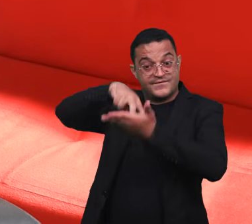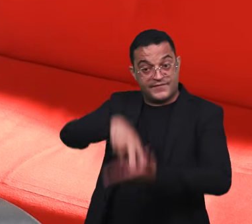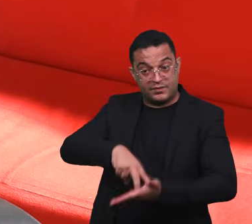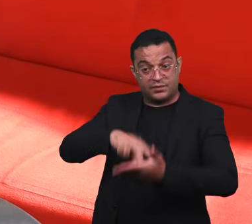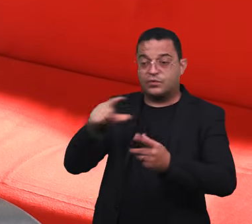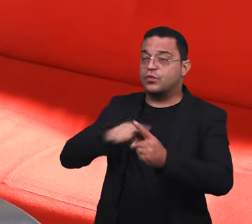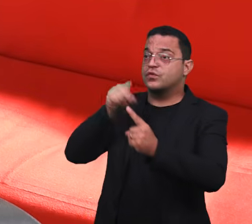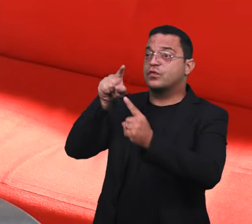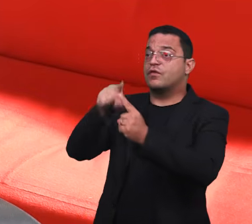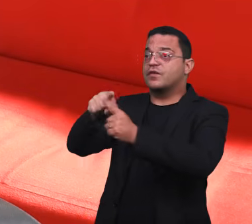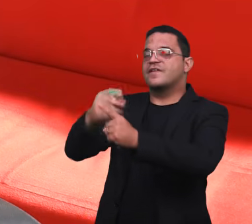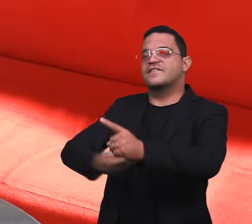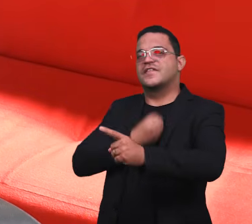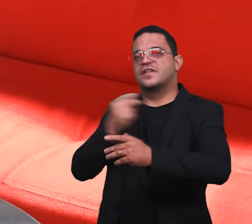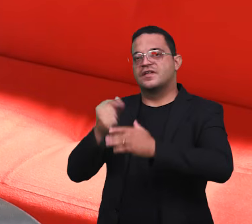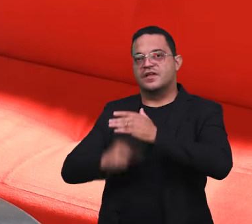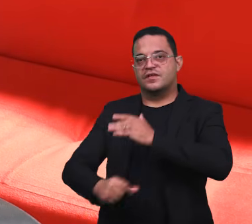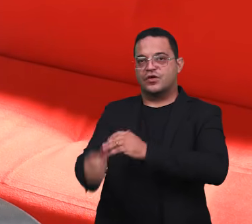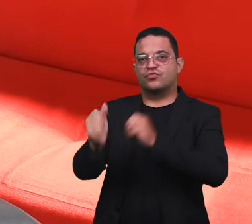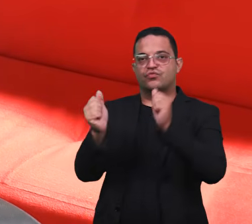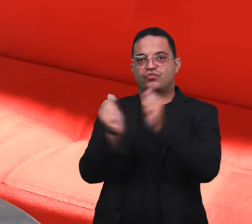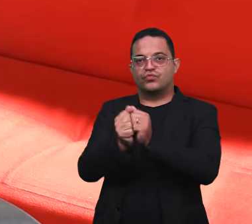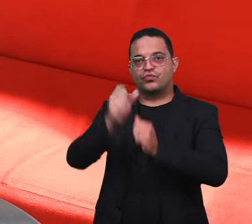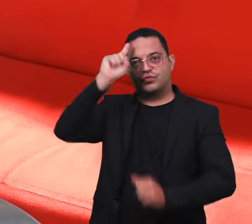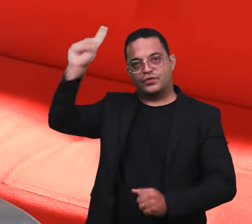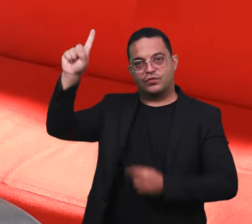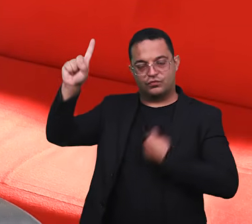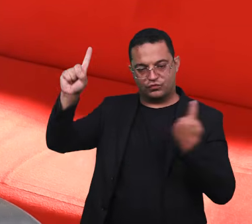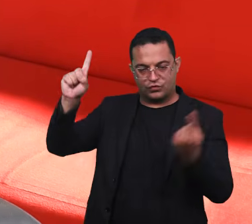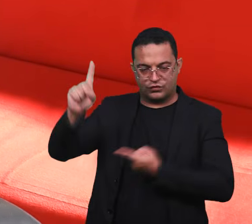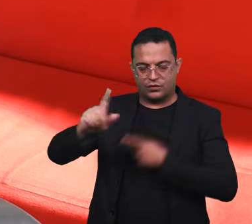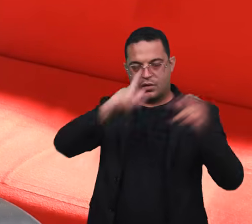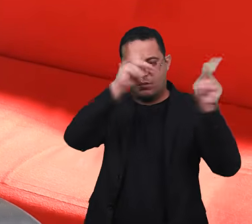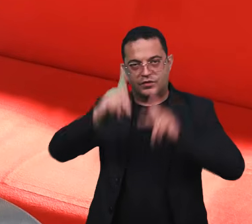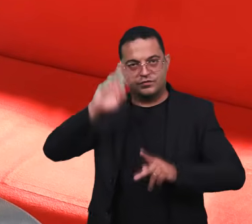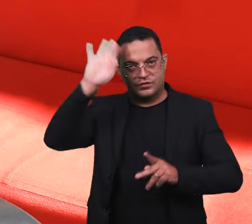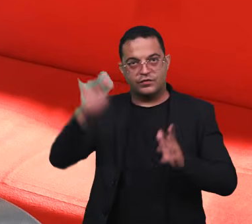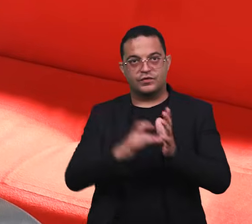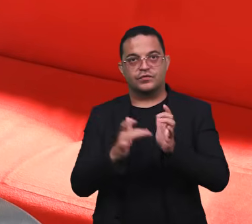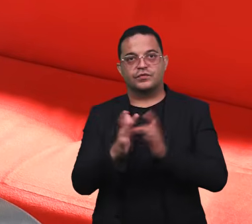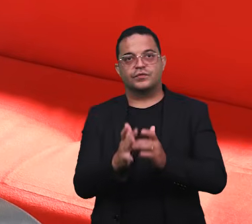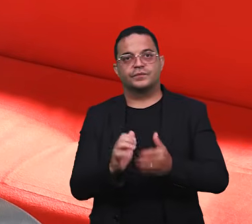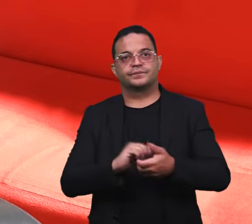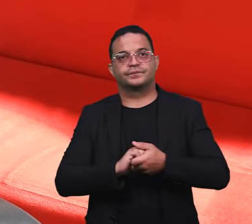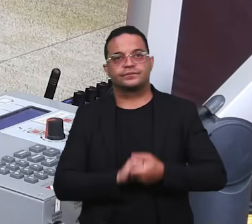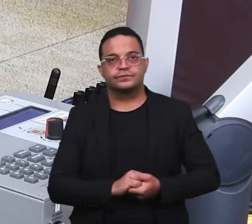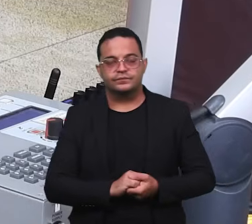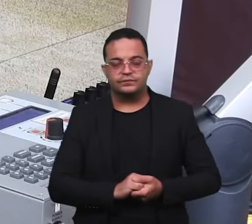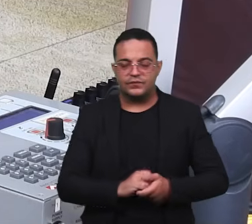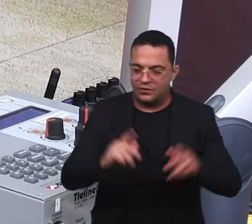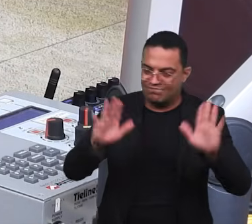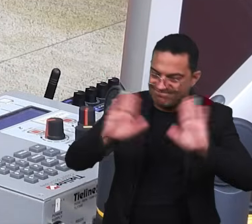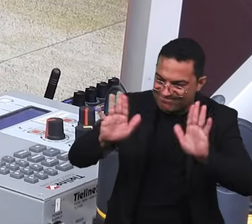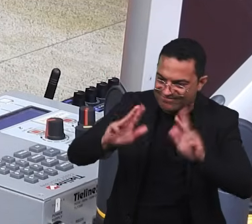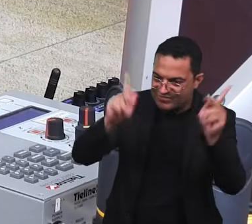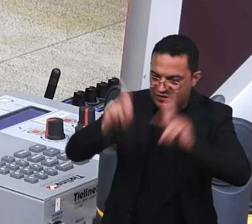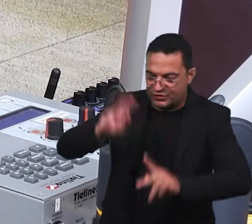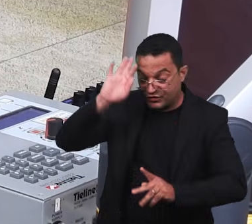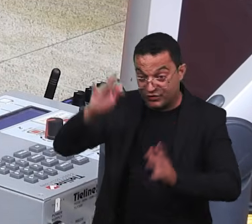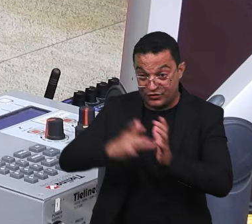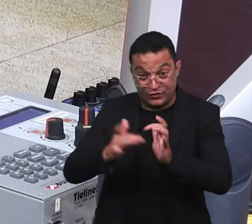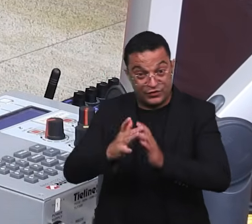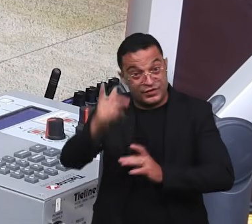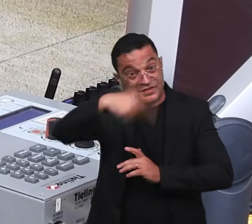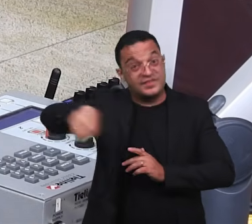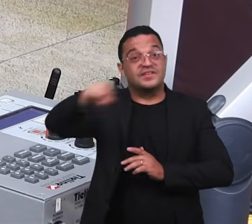firmes para o nosso alvo, que é a vida eterna, a eternidade com o nosso Deus. A paz do Senhor Jesus. Paz do Senhor Jesus,